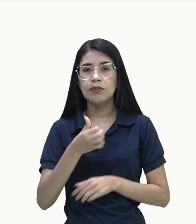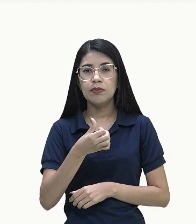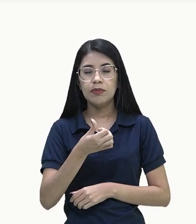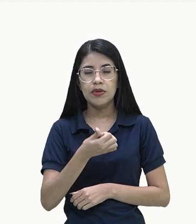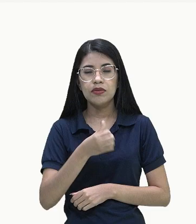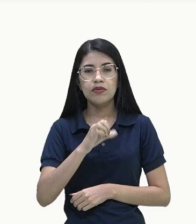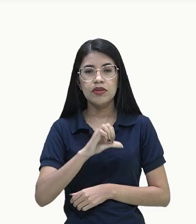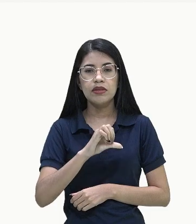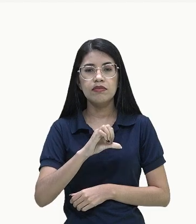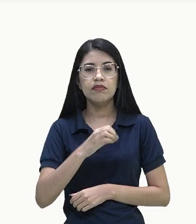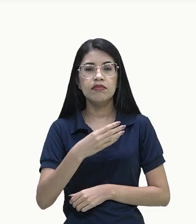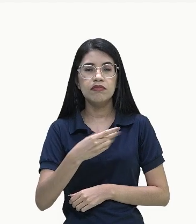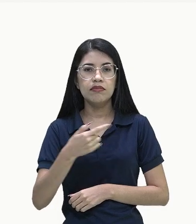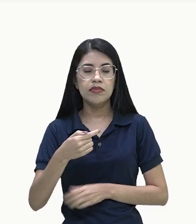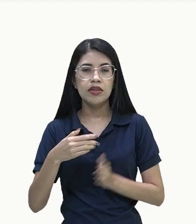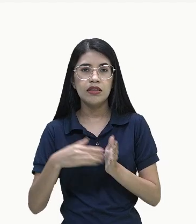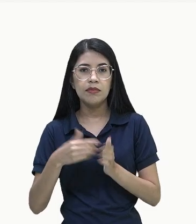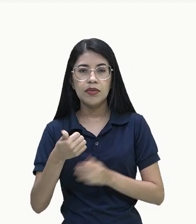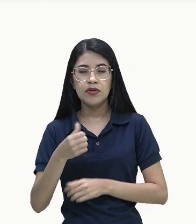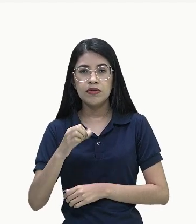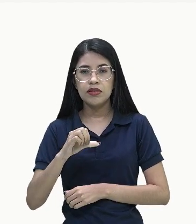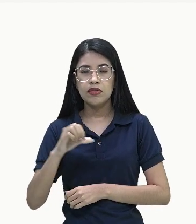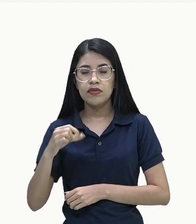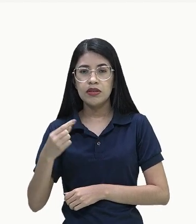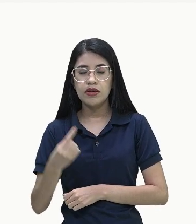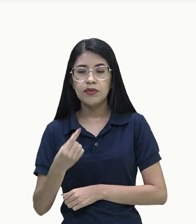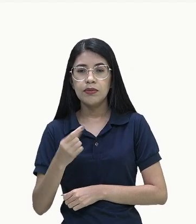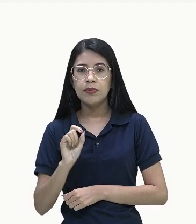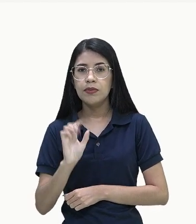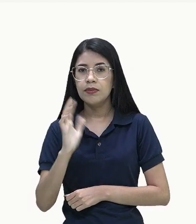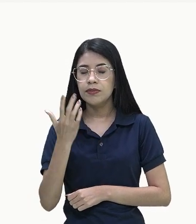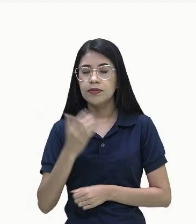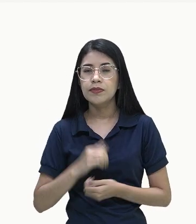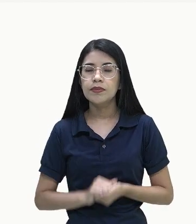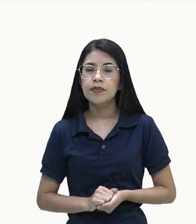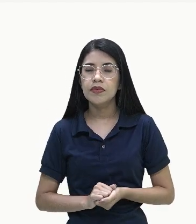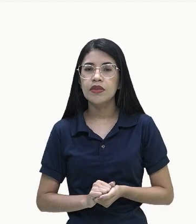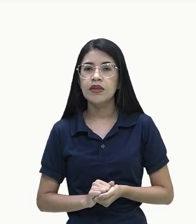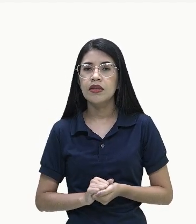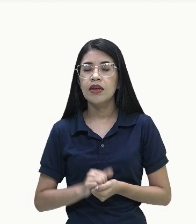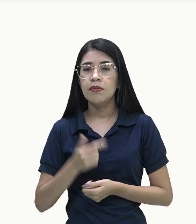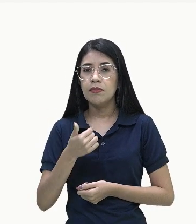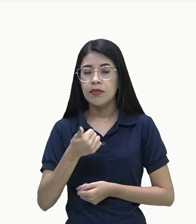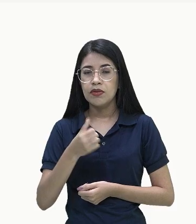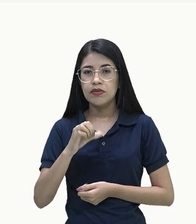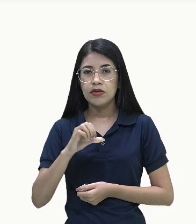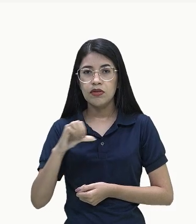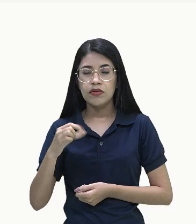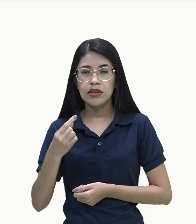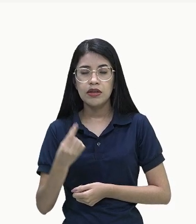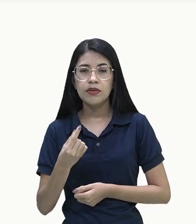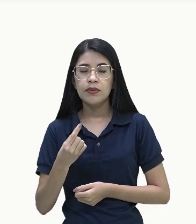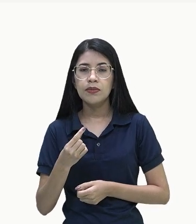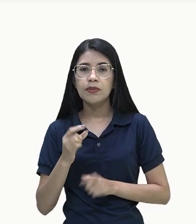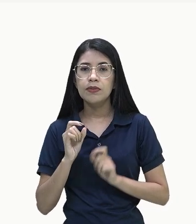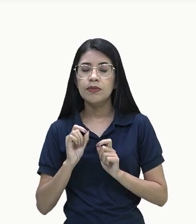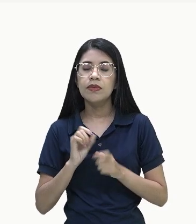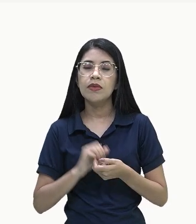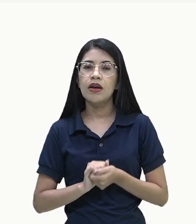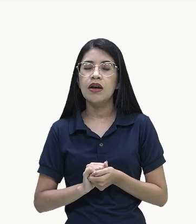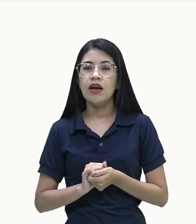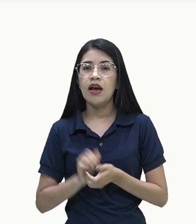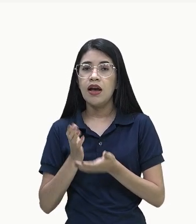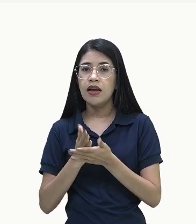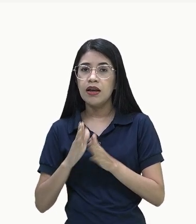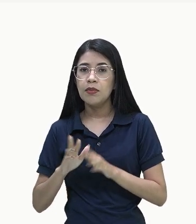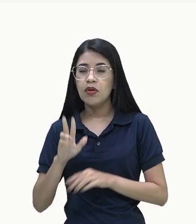1947 a 1991, e 1991 é o ano em que a União Soviética ela é esfacelada,